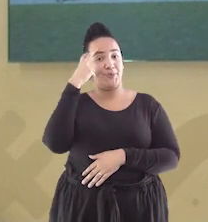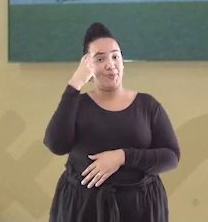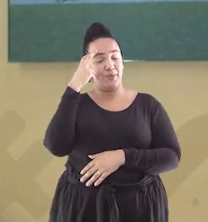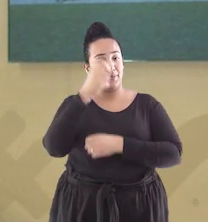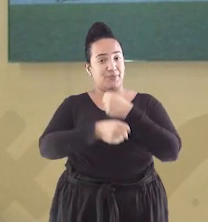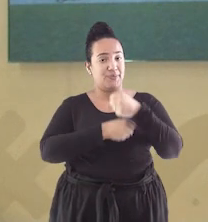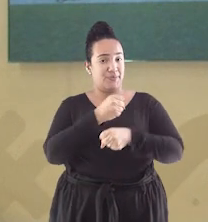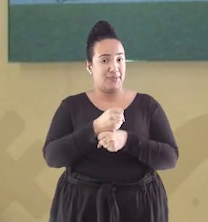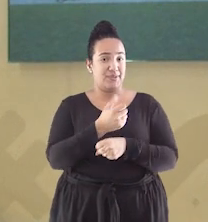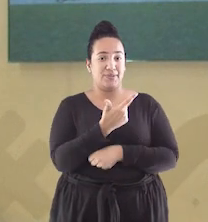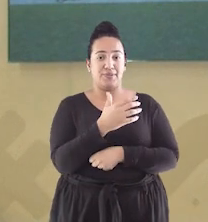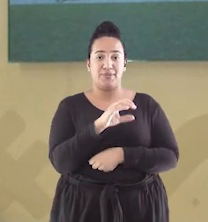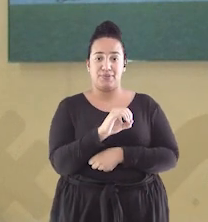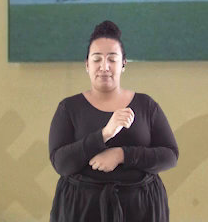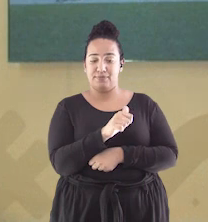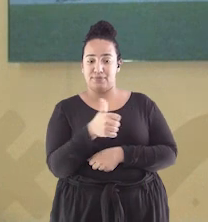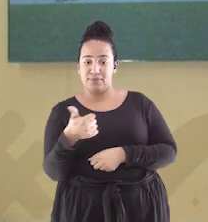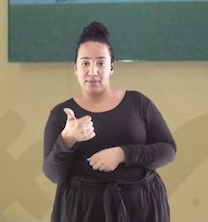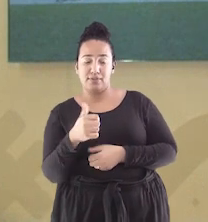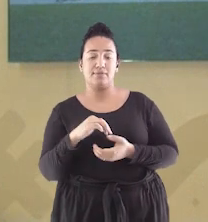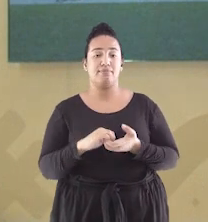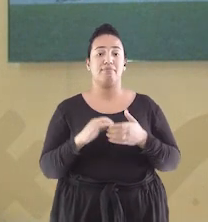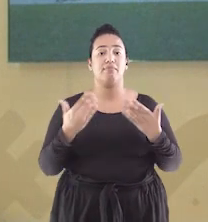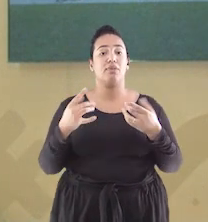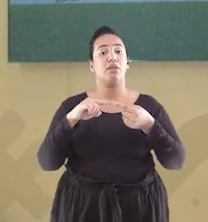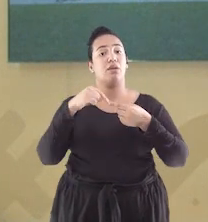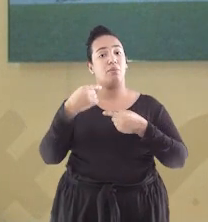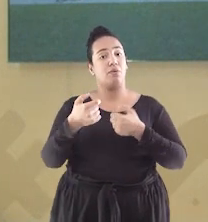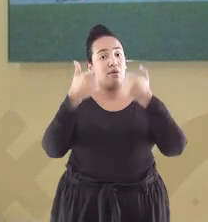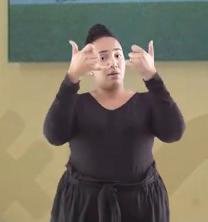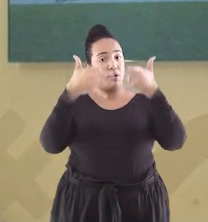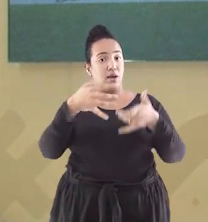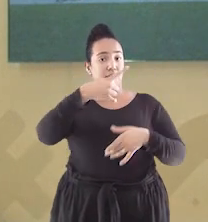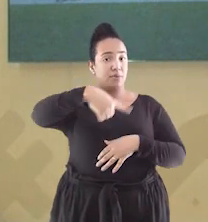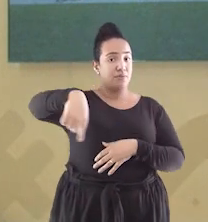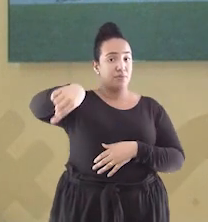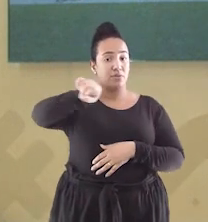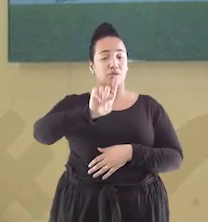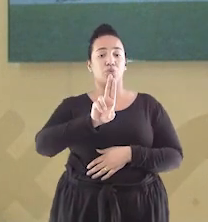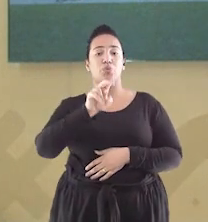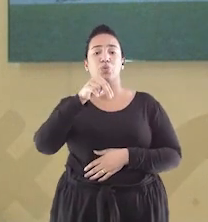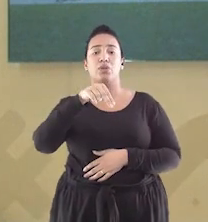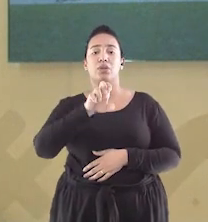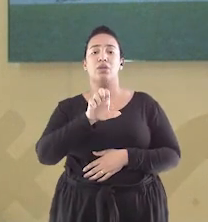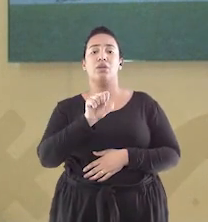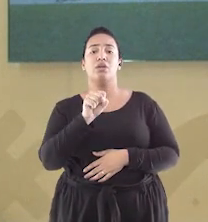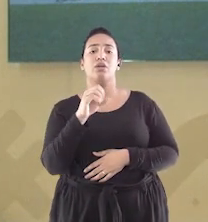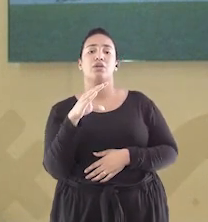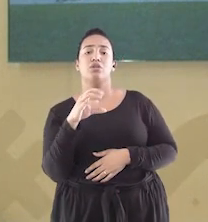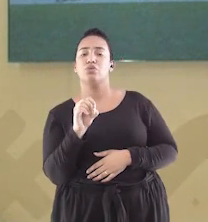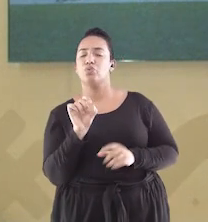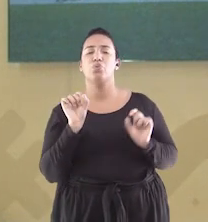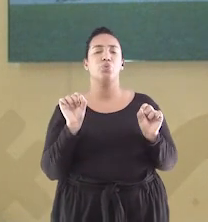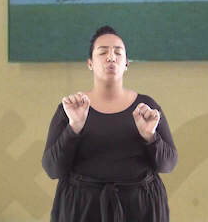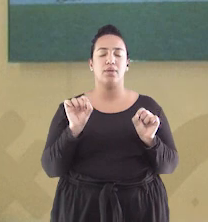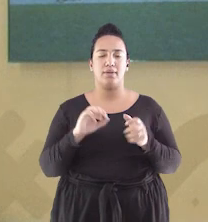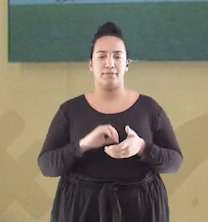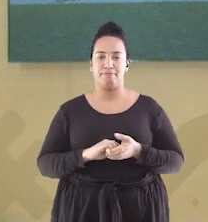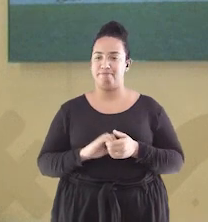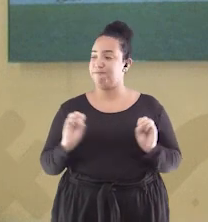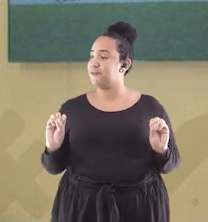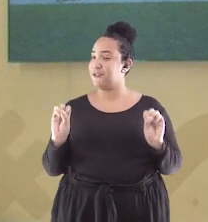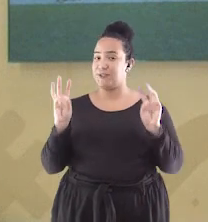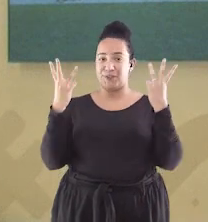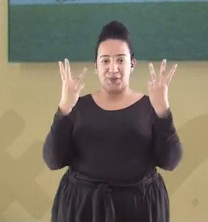Unesco em 2011. Sim, e depois vamos falar para o pessoal de casa o que é Unesco, para eles não ficarem com essa dúvida.